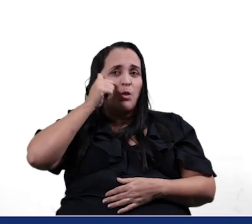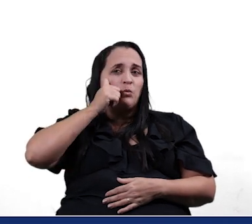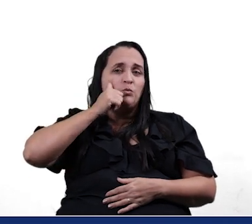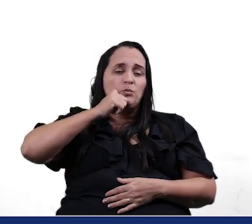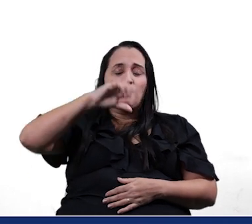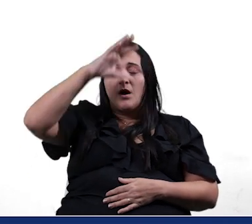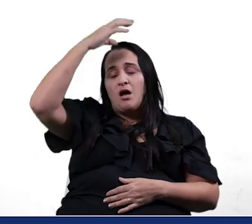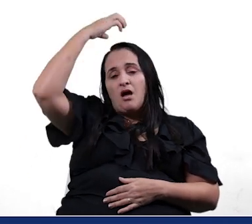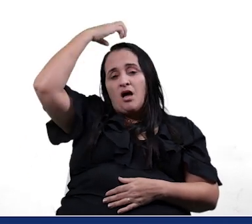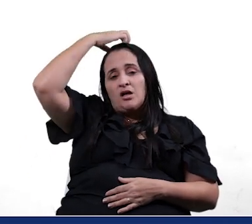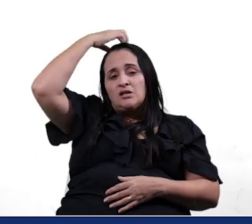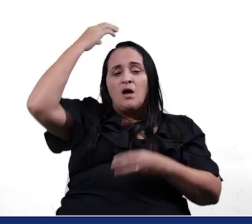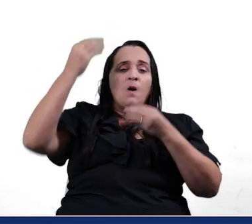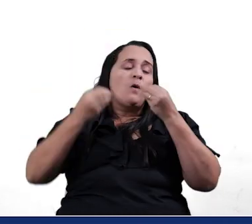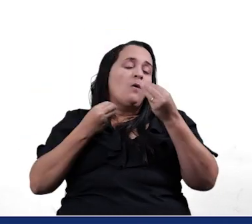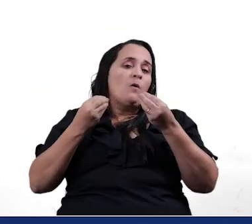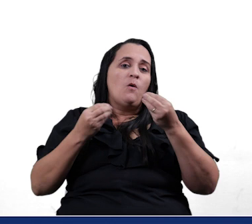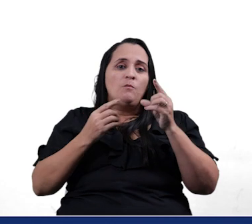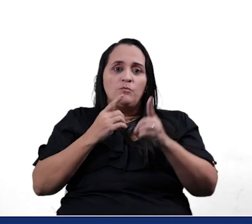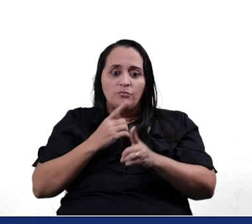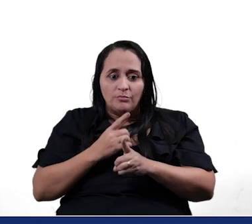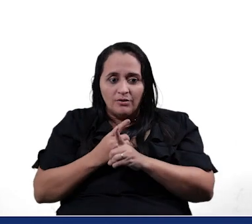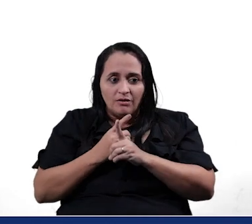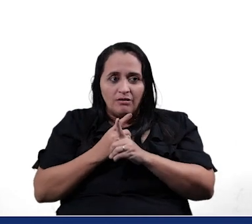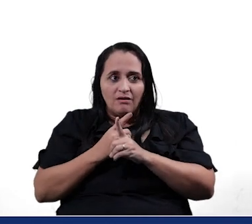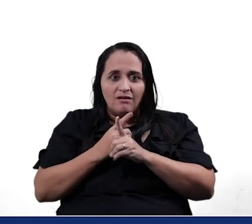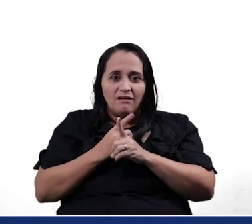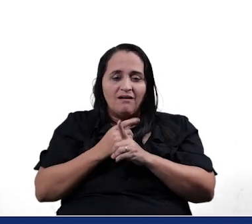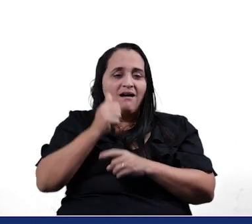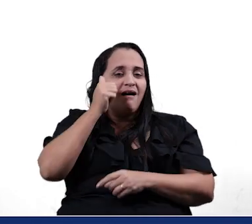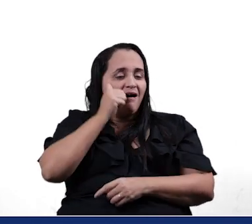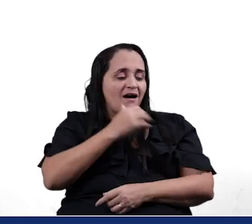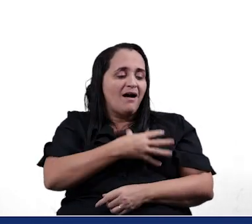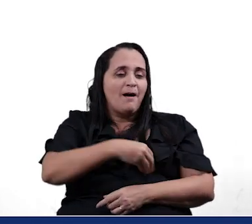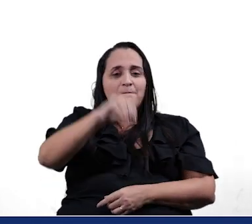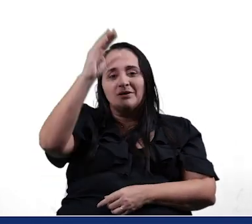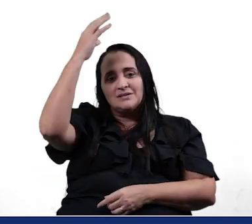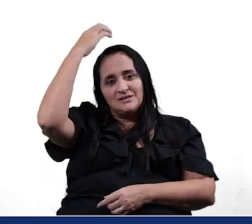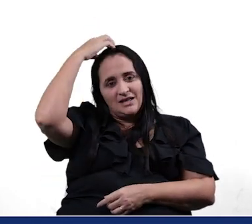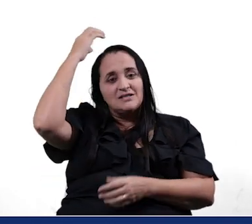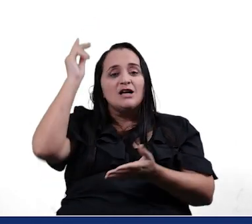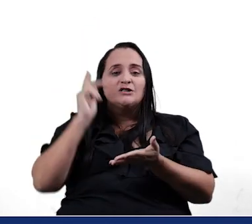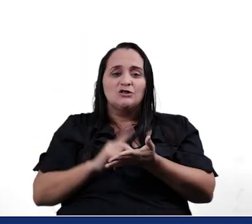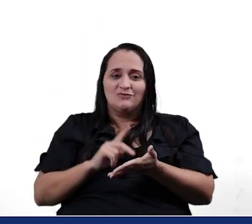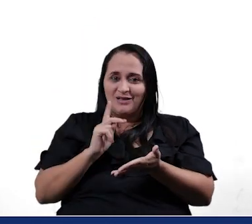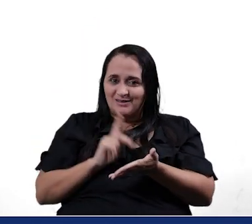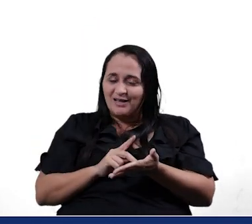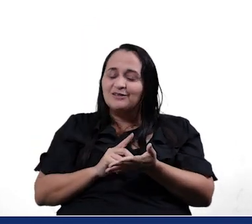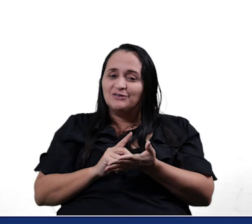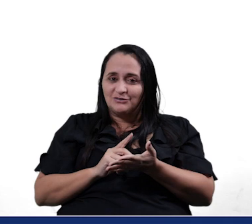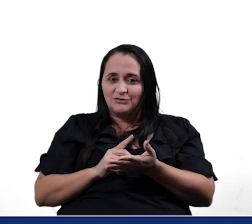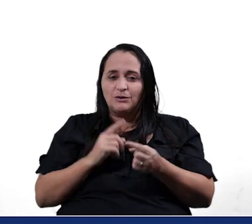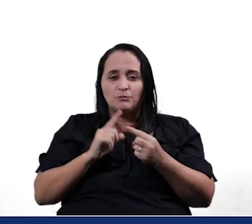uma rainha descobriu uma princesa de verdade. Não é? Está falando como foi que a rainha descobriu que a princesa era de verdade,